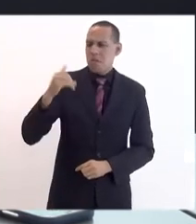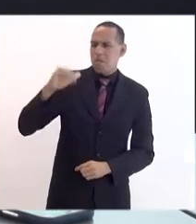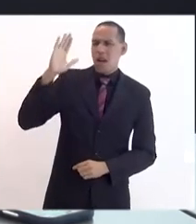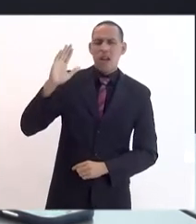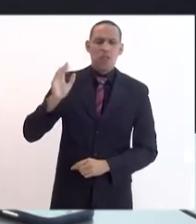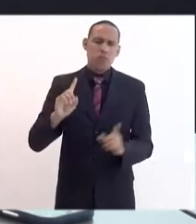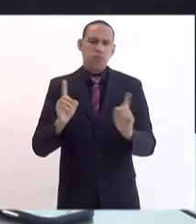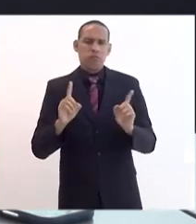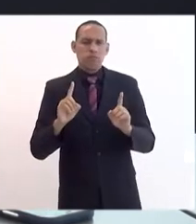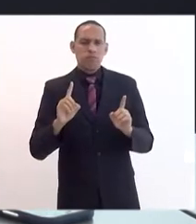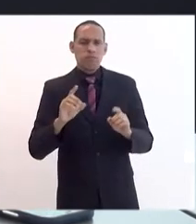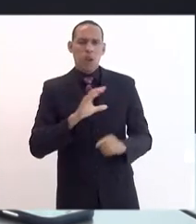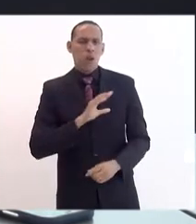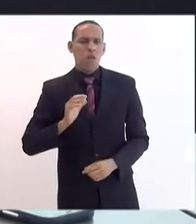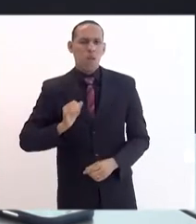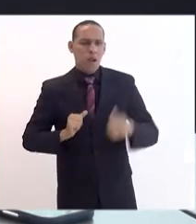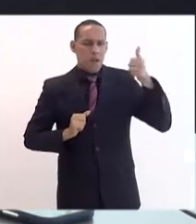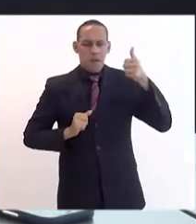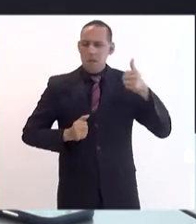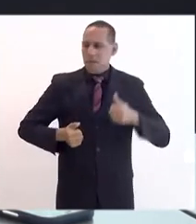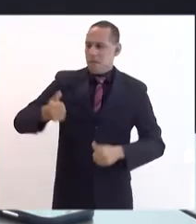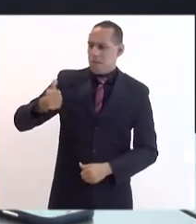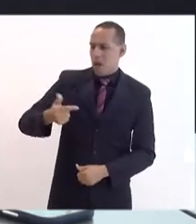uma comissão mais importante que a outra.